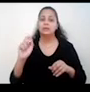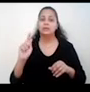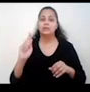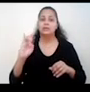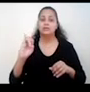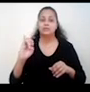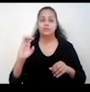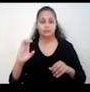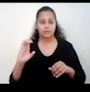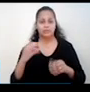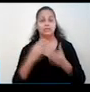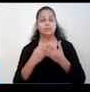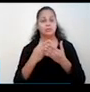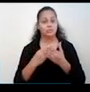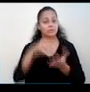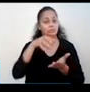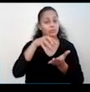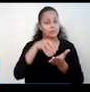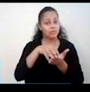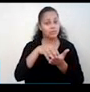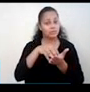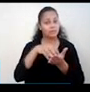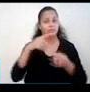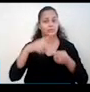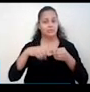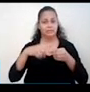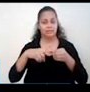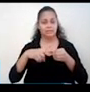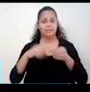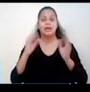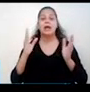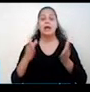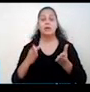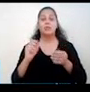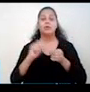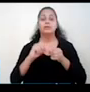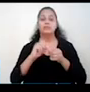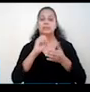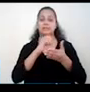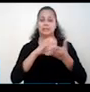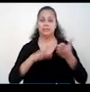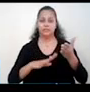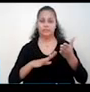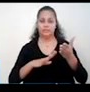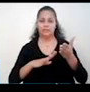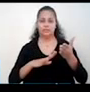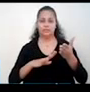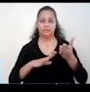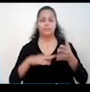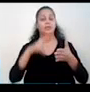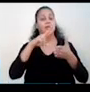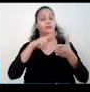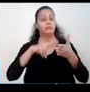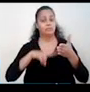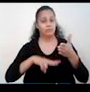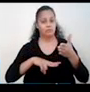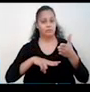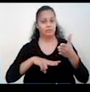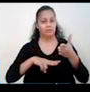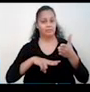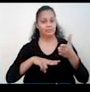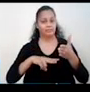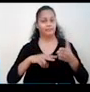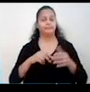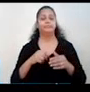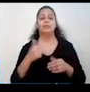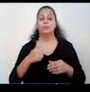centros urbanos, certo? Agora vamos fazer o teste, a partir da página 231. Vamos ler o que está se pedindo aí no teste número